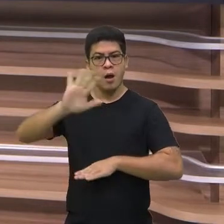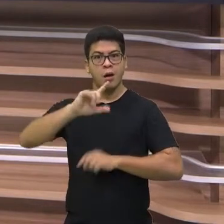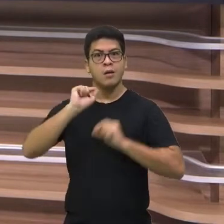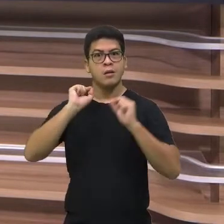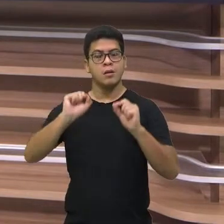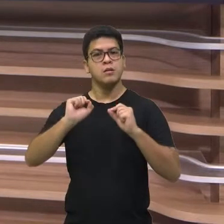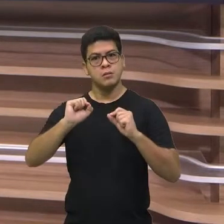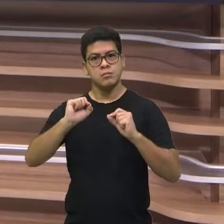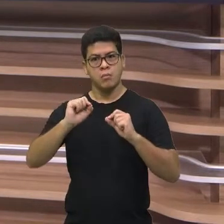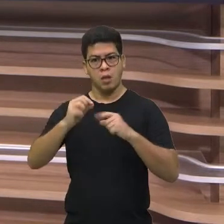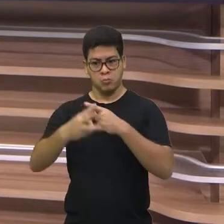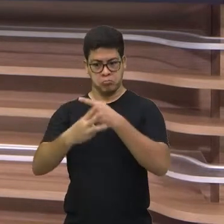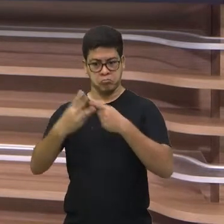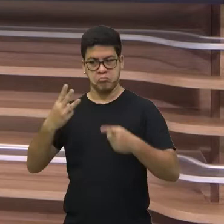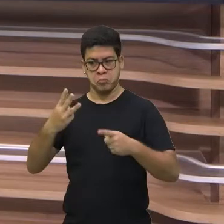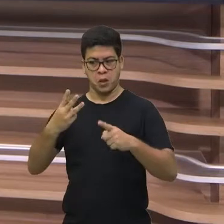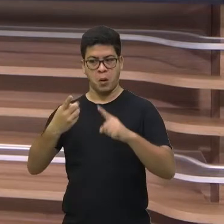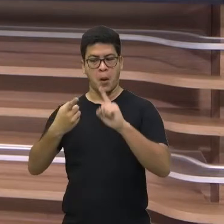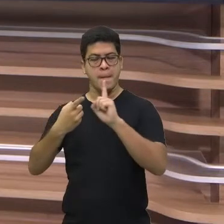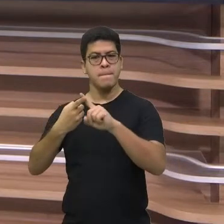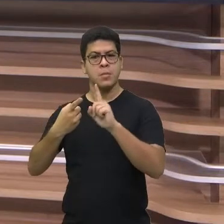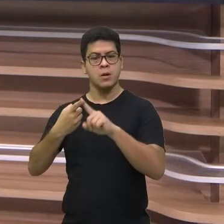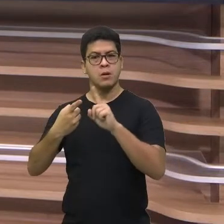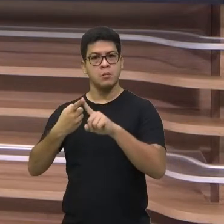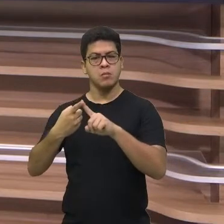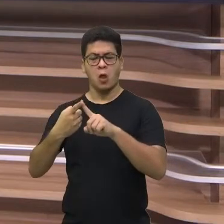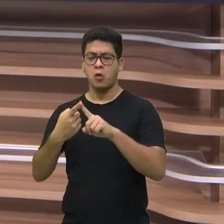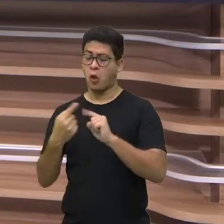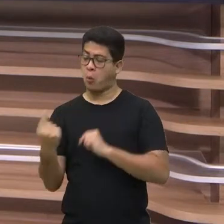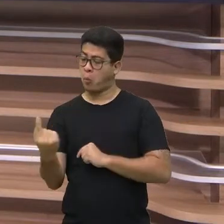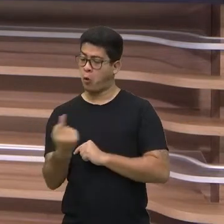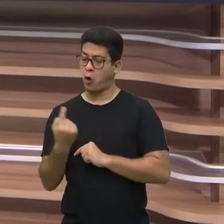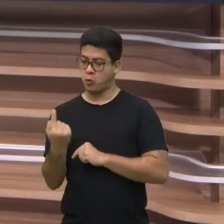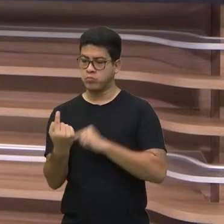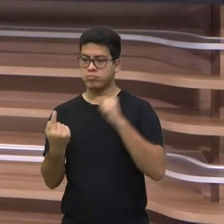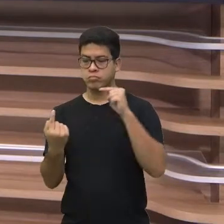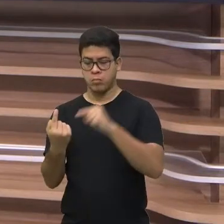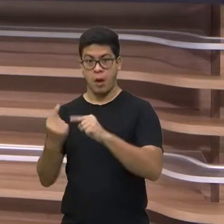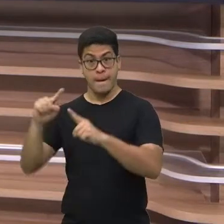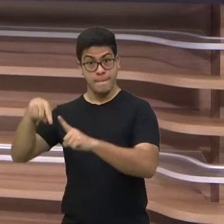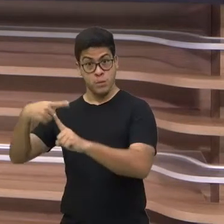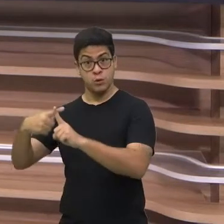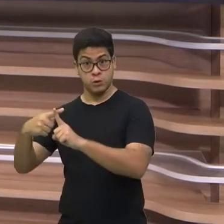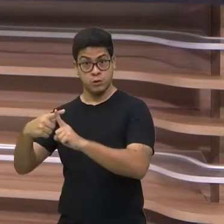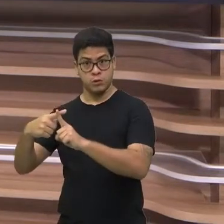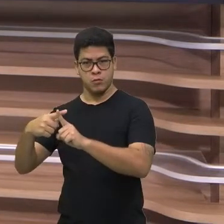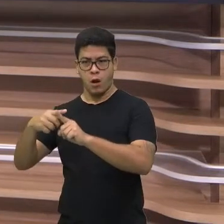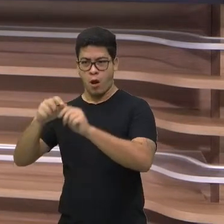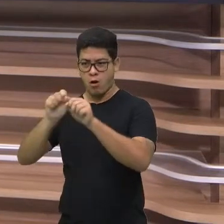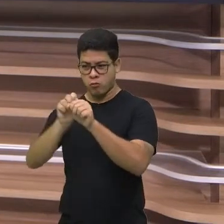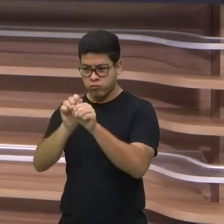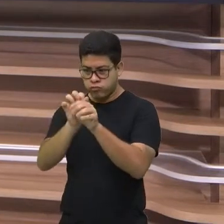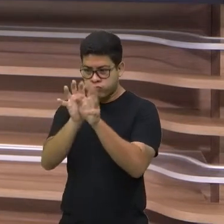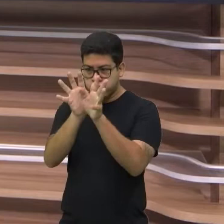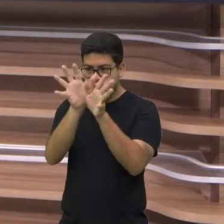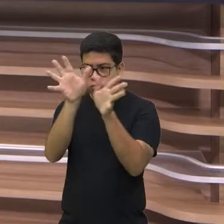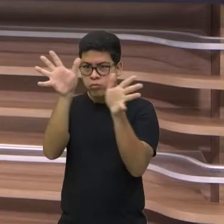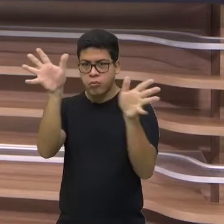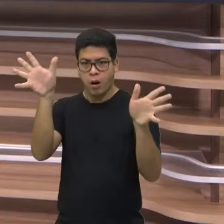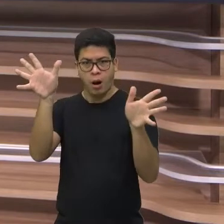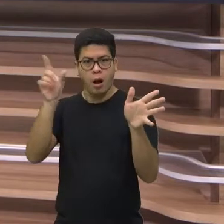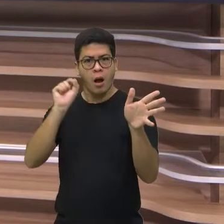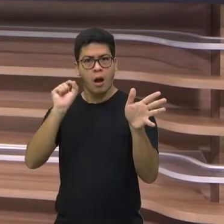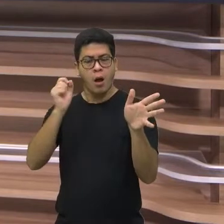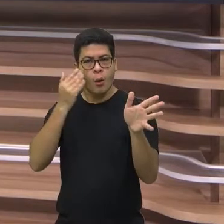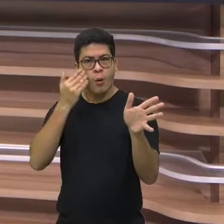situações diferentes, Primeiro foi mostrado por uma carga única, essa carga positiva, e aí você viu as linhas